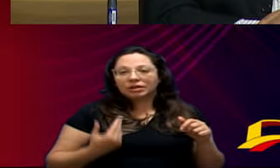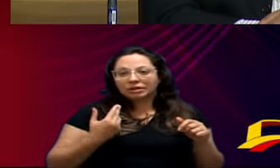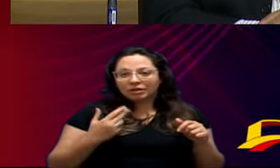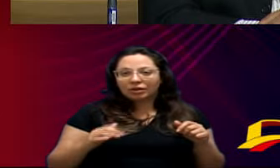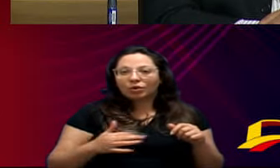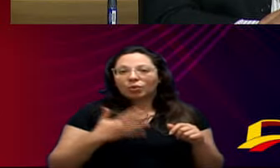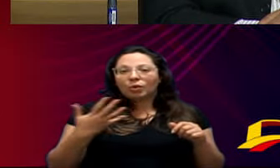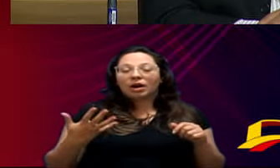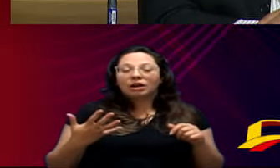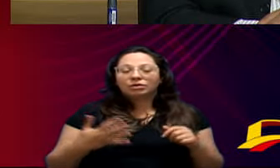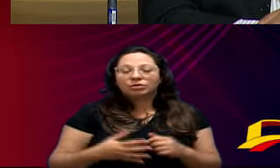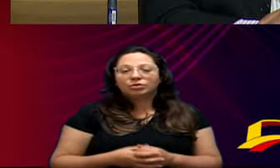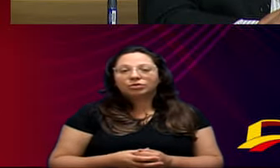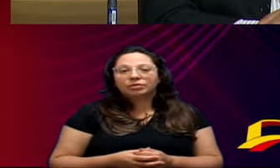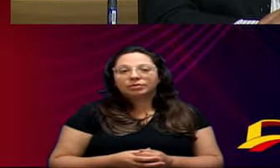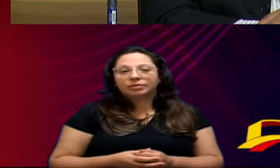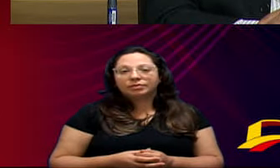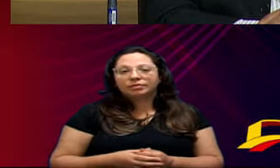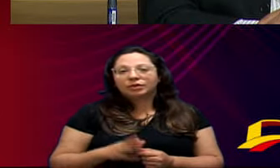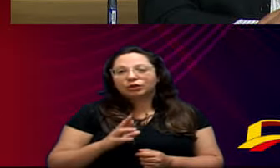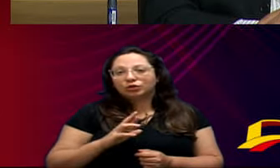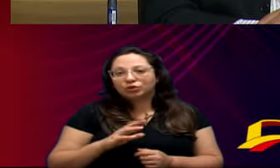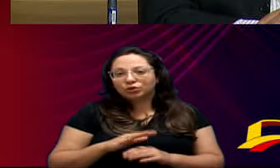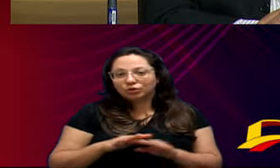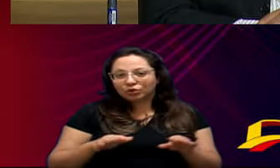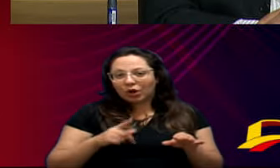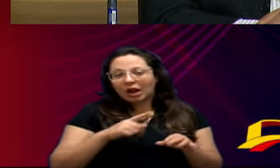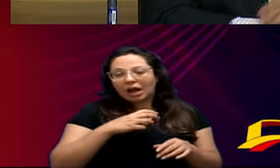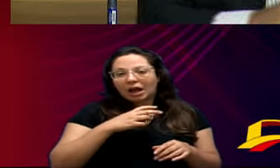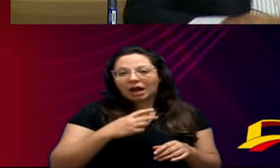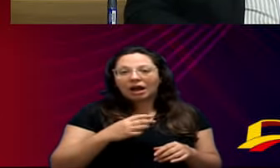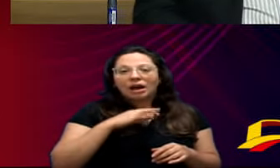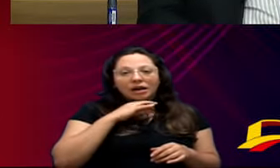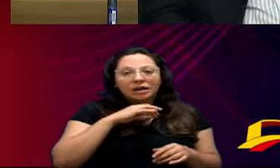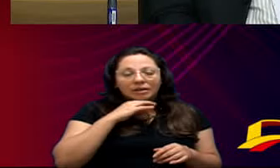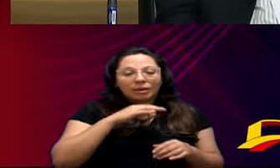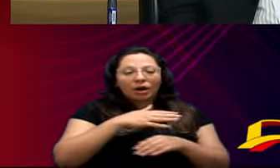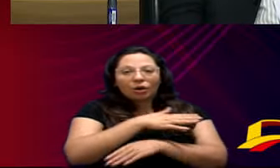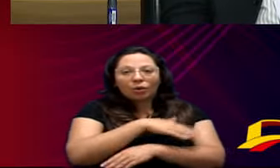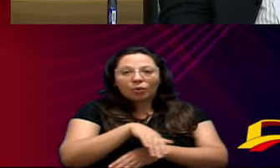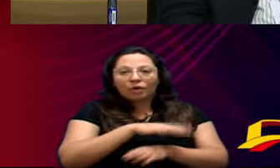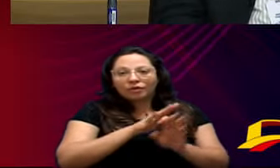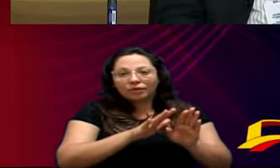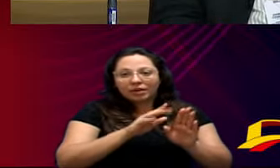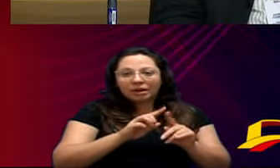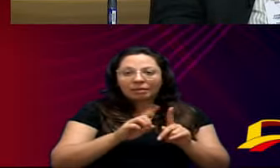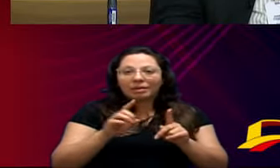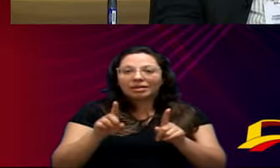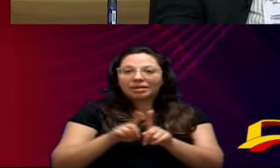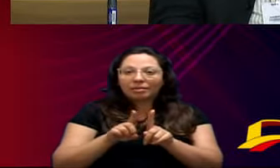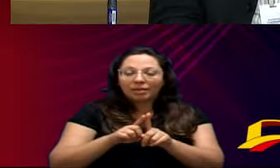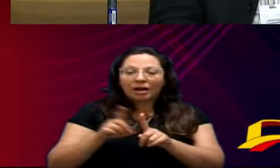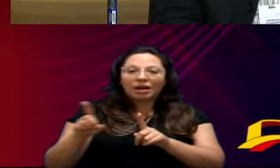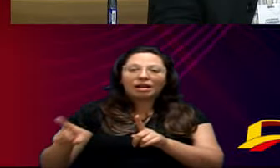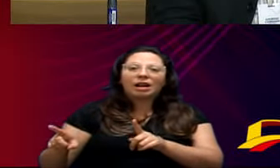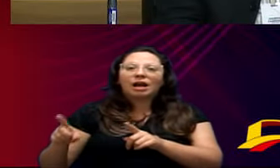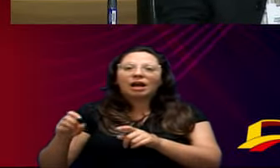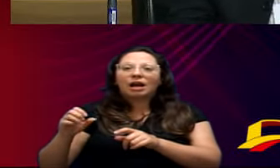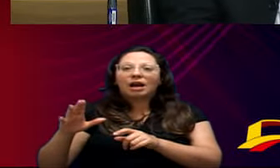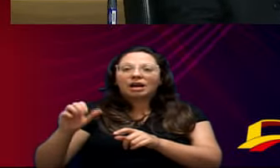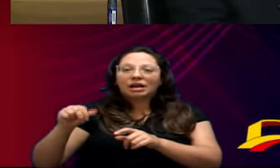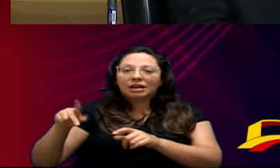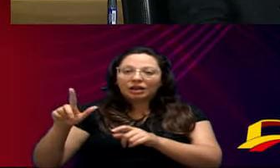da castração né não só dos animais que estão em rua em na rua porque o canil também tá sobrecarregado a gente já